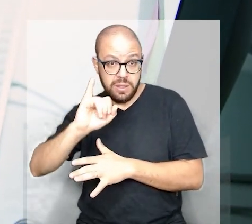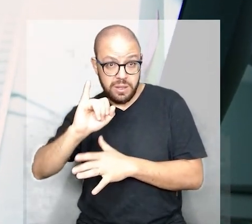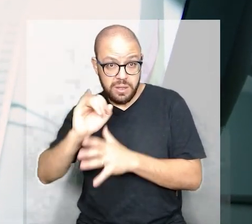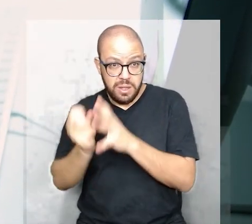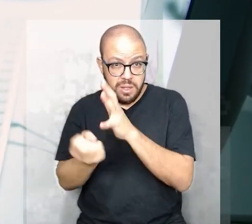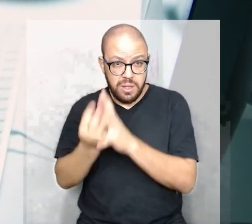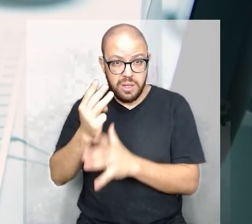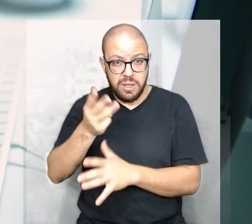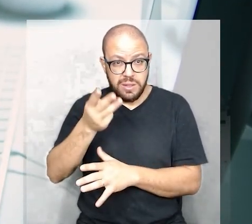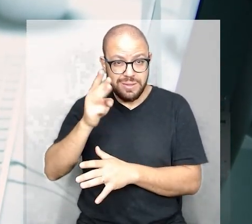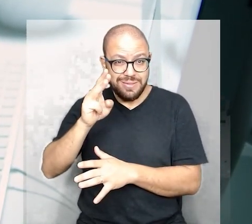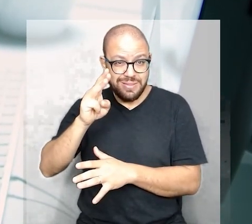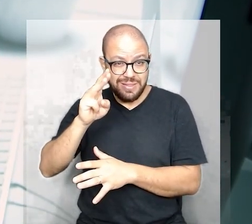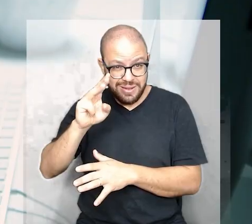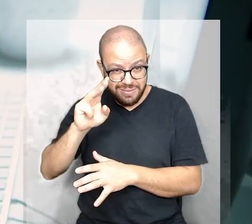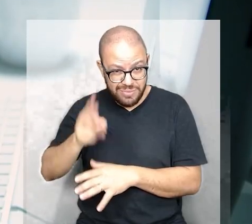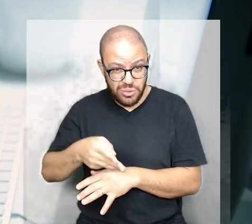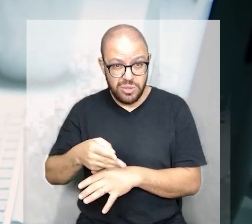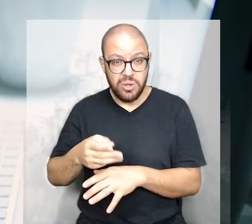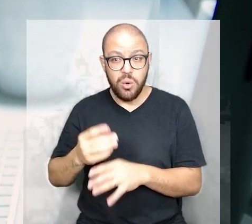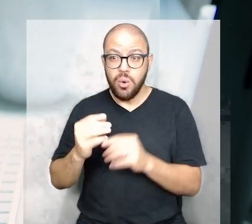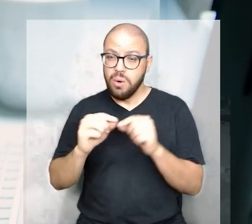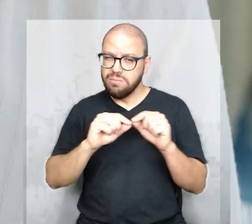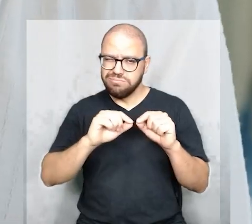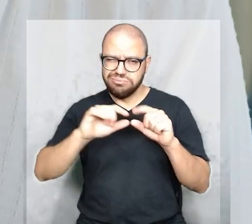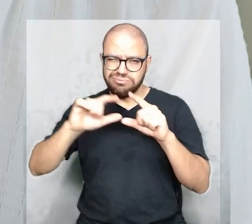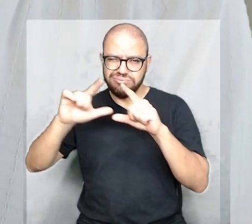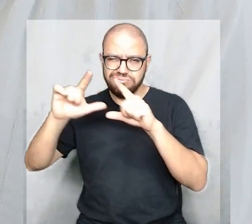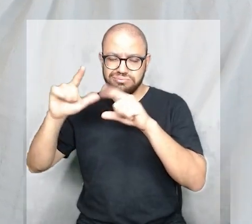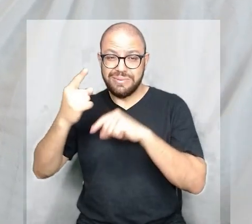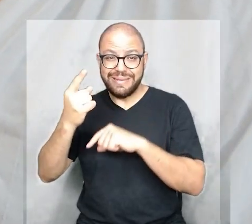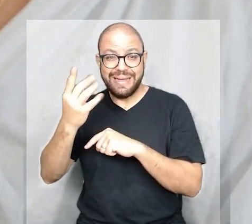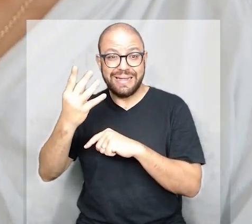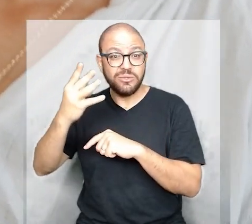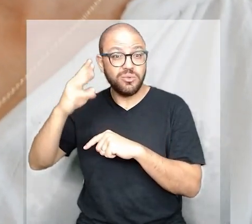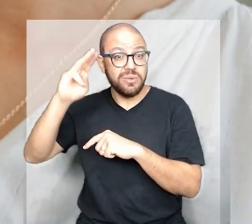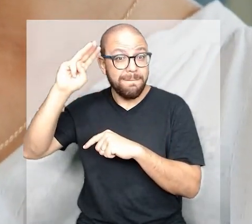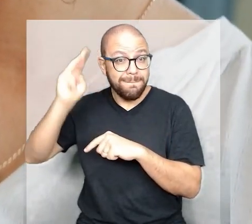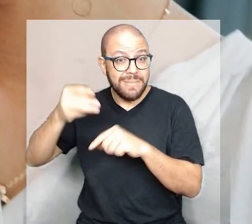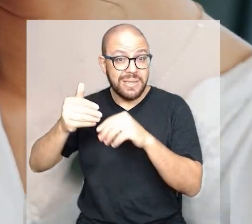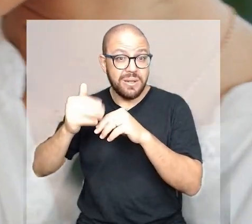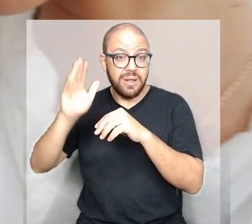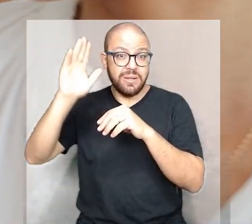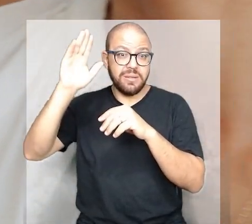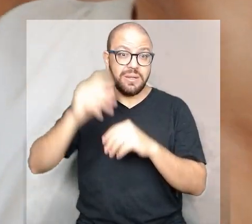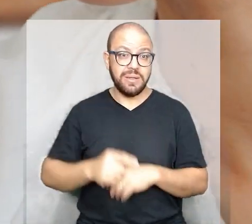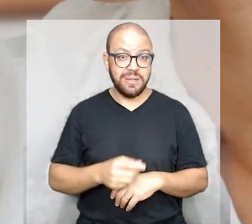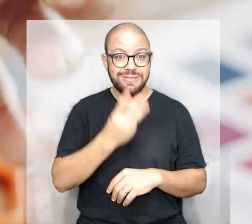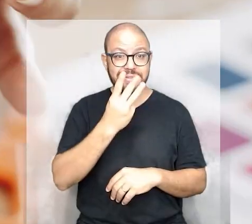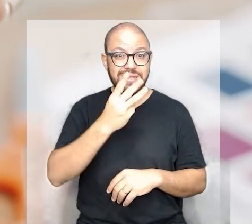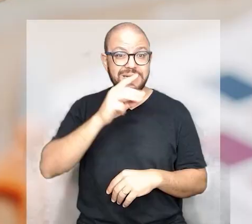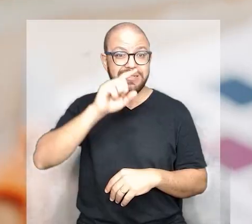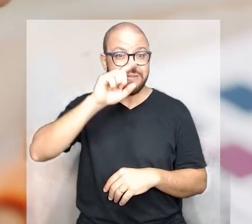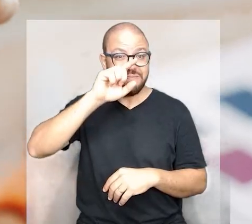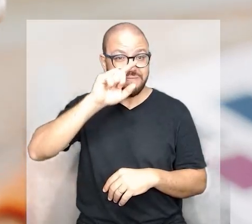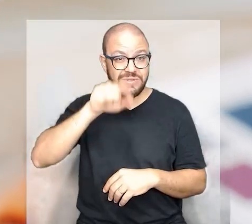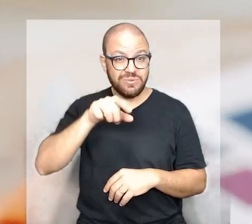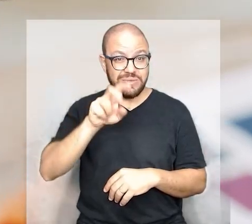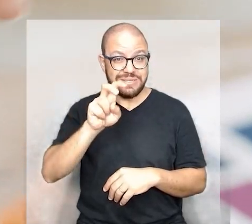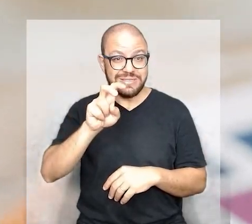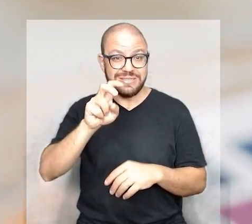de 11,3 milhões em 2020 para 14,8 milhões em 2022, um salto